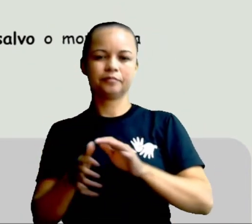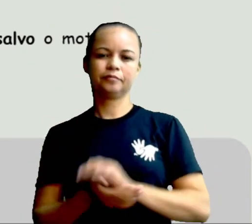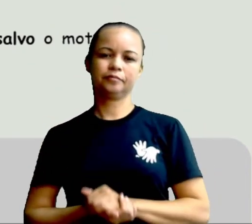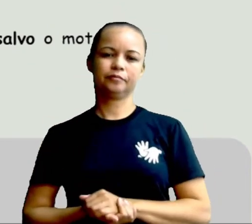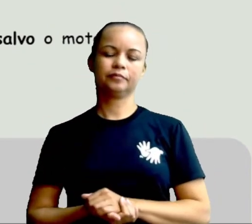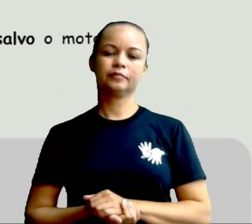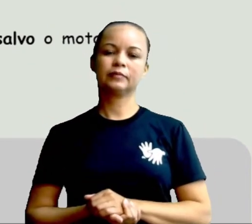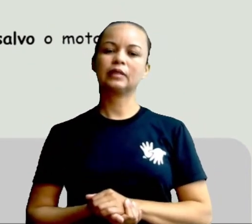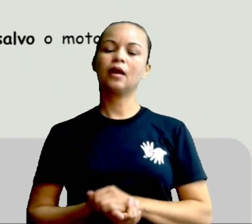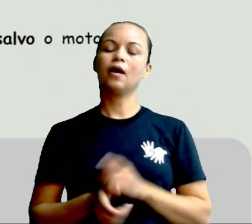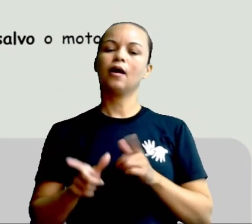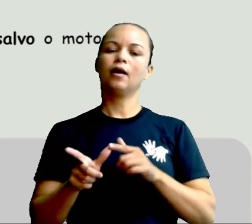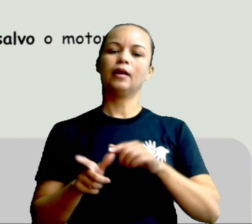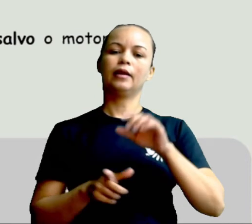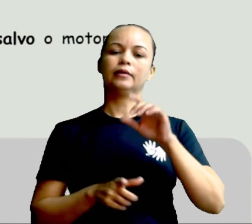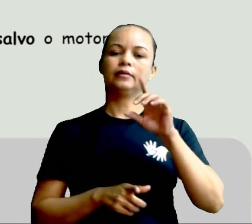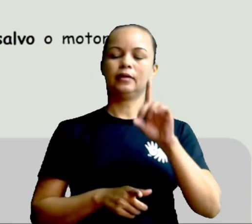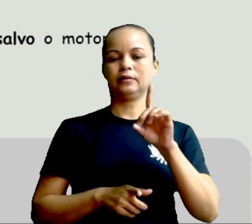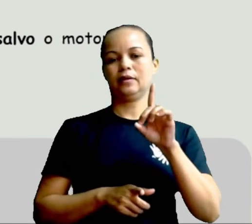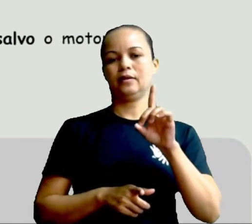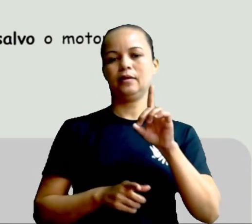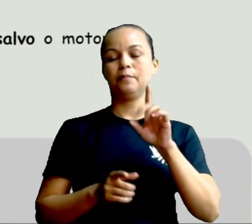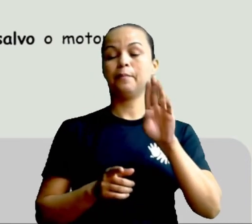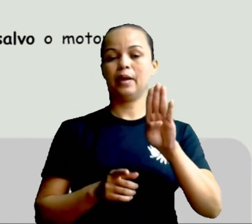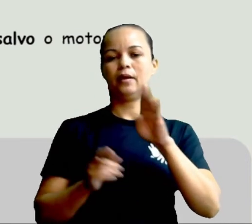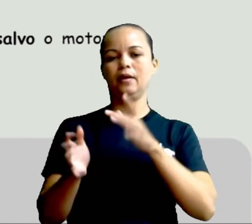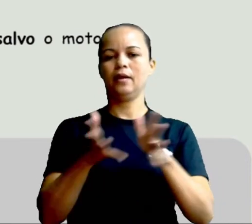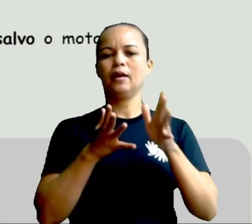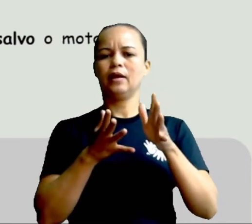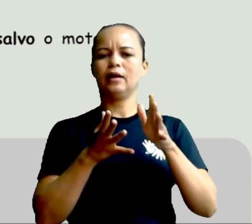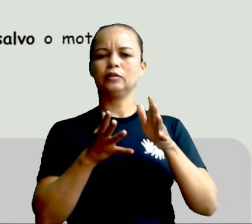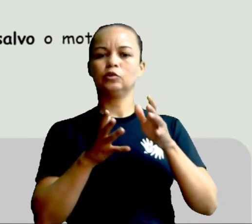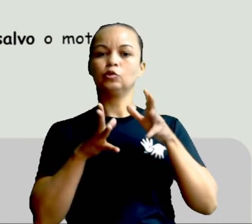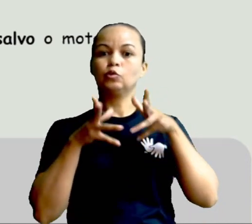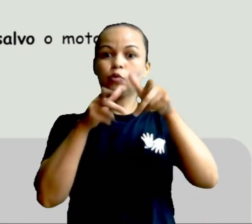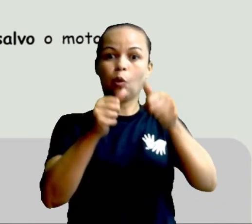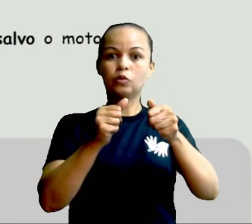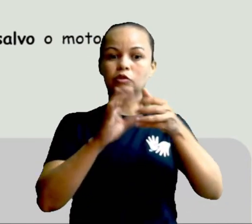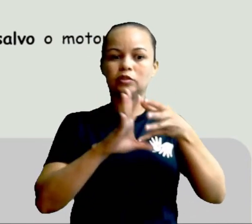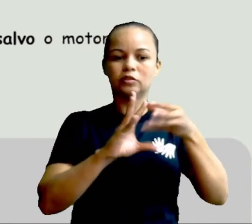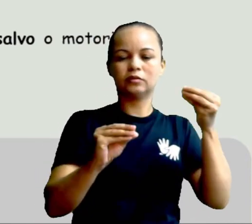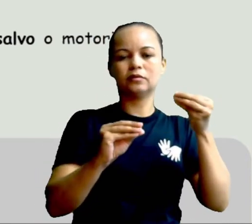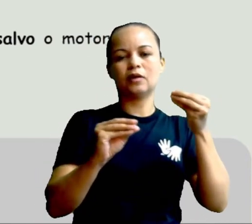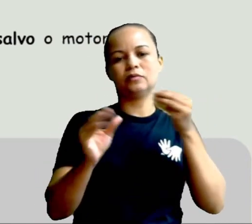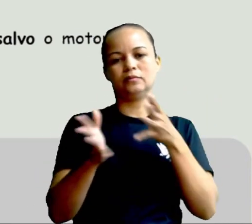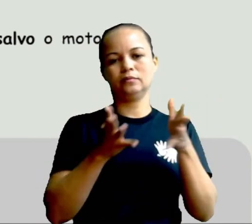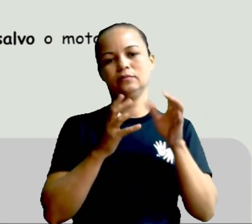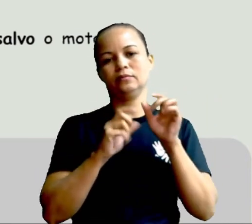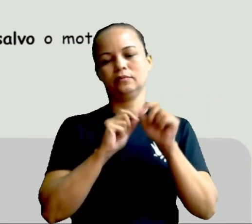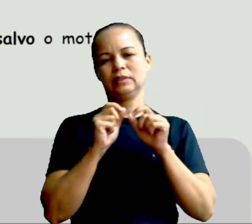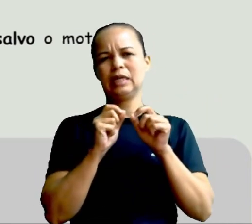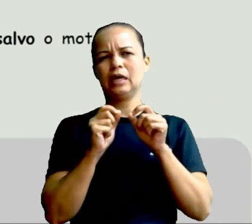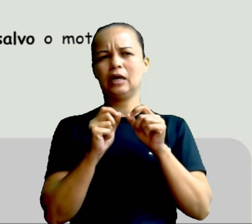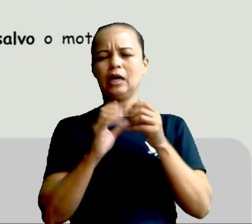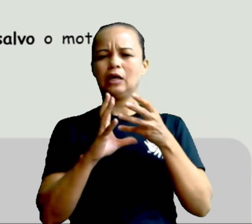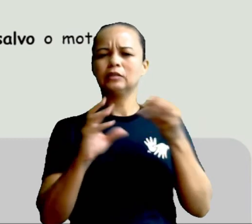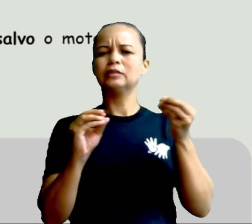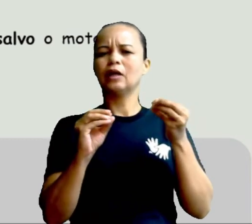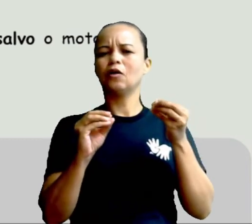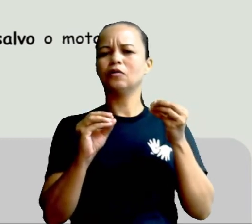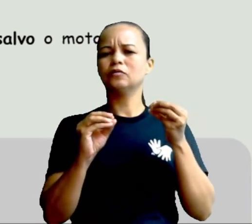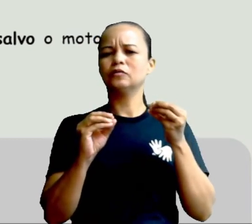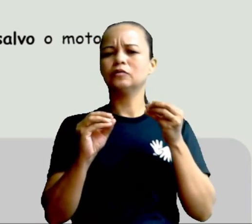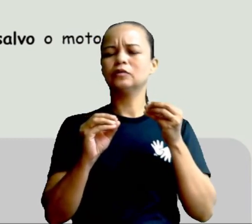B, agora todos estão salvos, exceto o velho barqueiro que ainda não retornou.